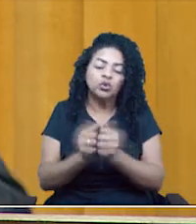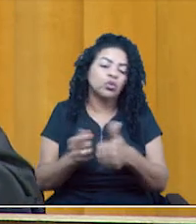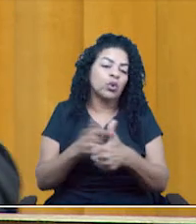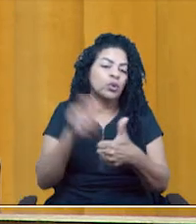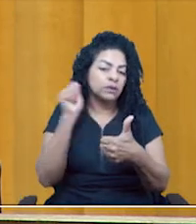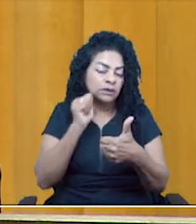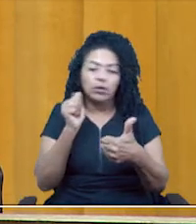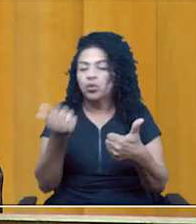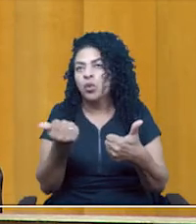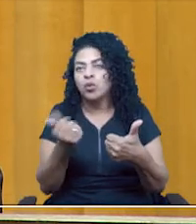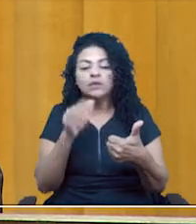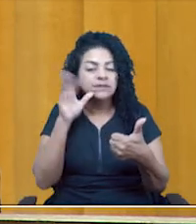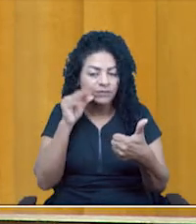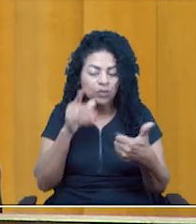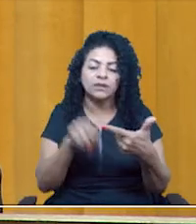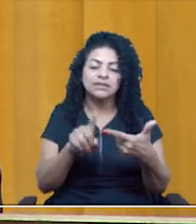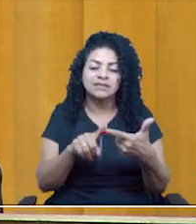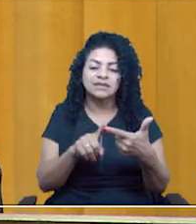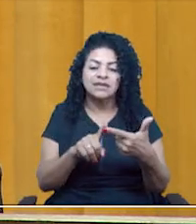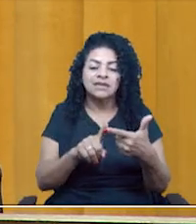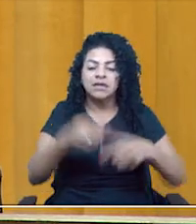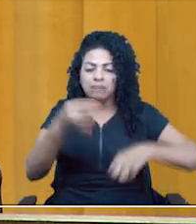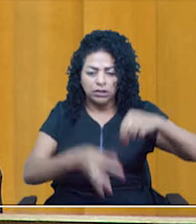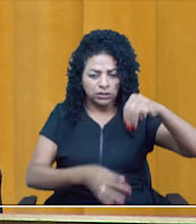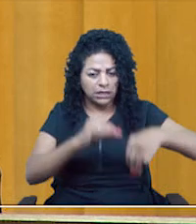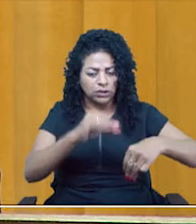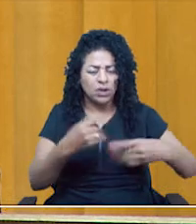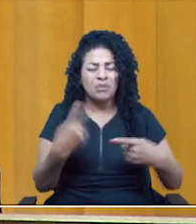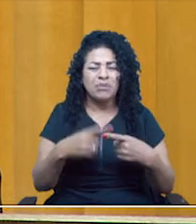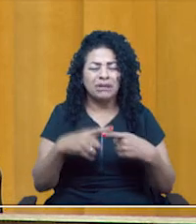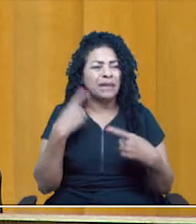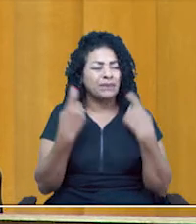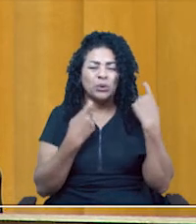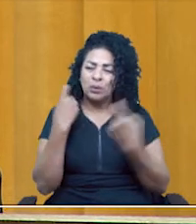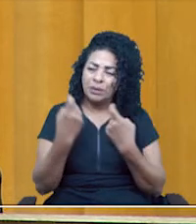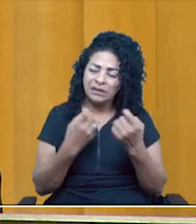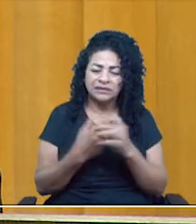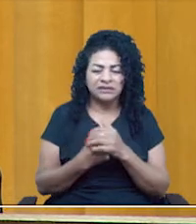condições de trabalho, a mesma remuneração. E por que isso é tão preocupante? Isso é tão preocupante porque